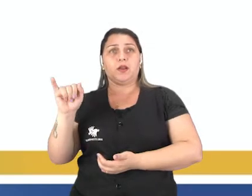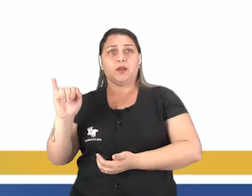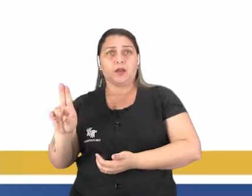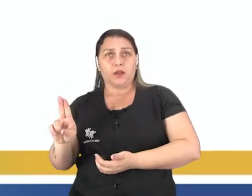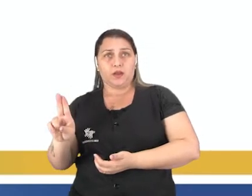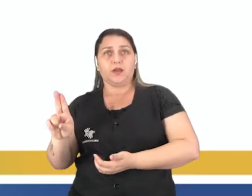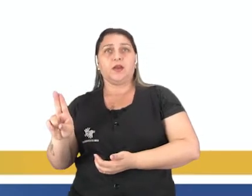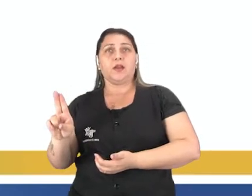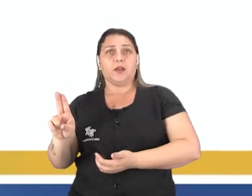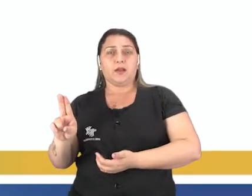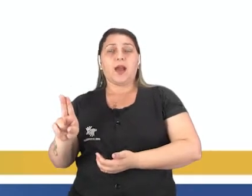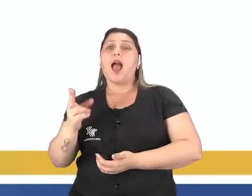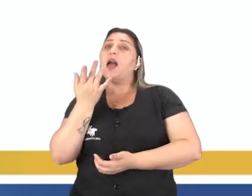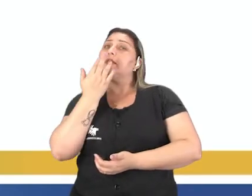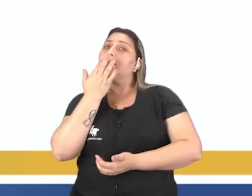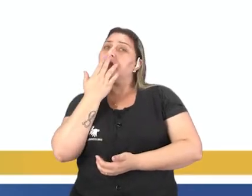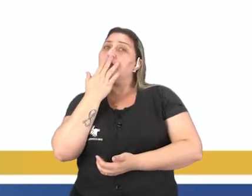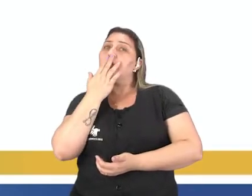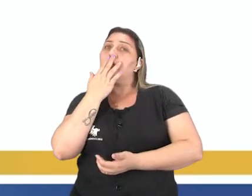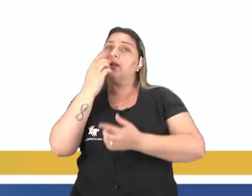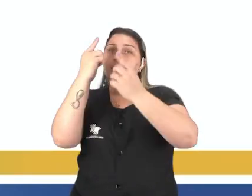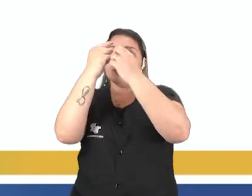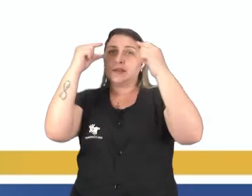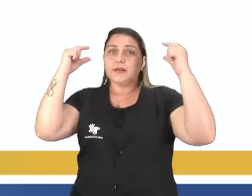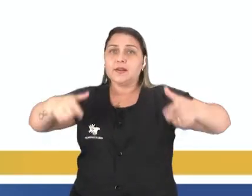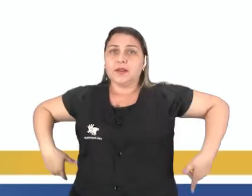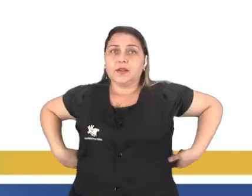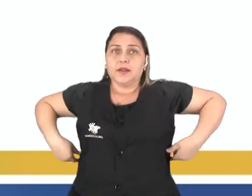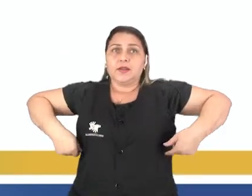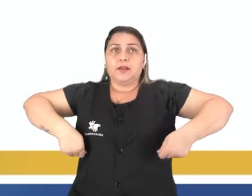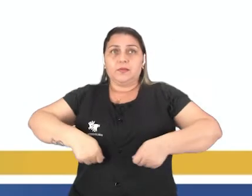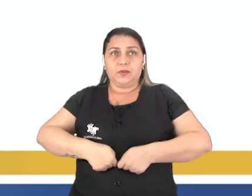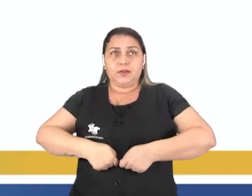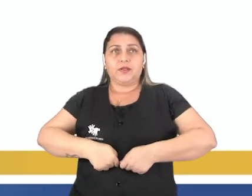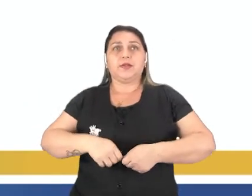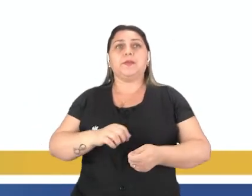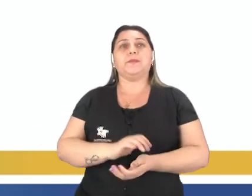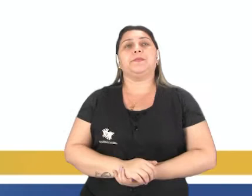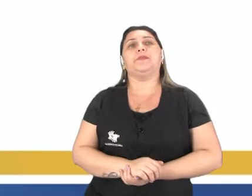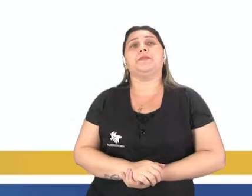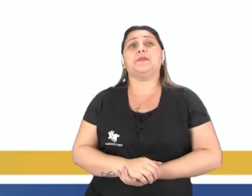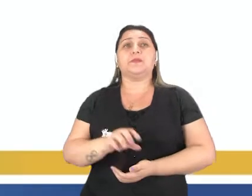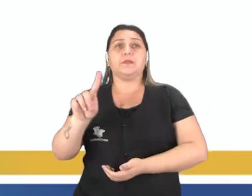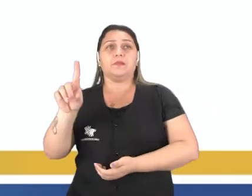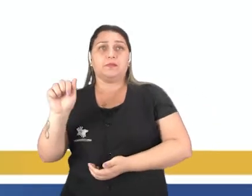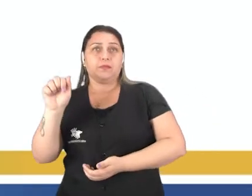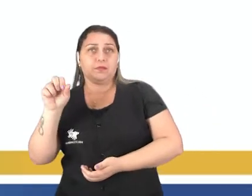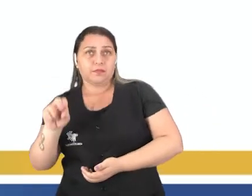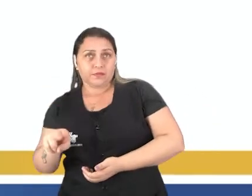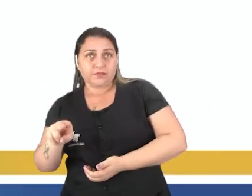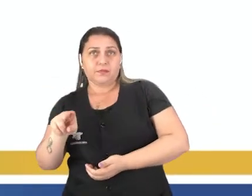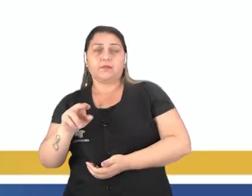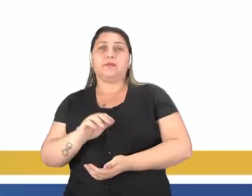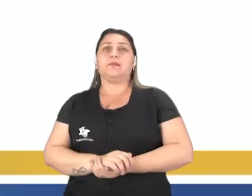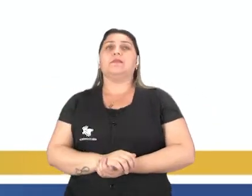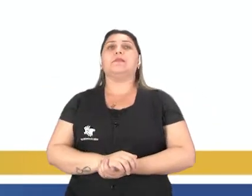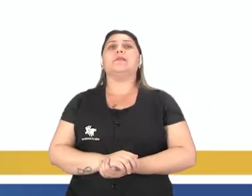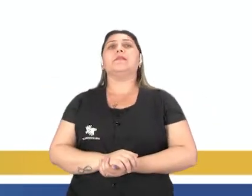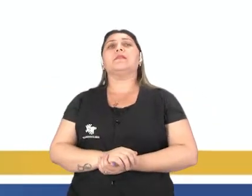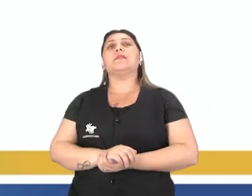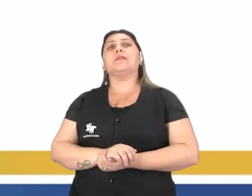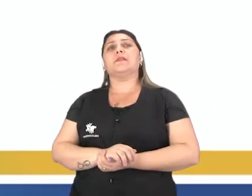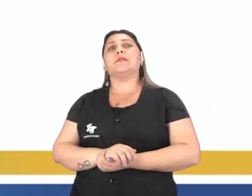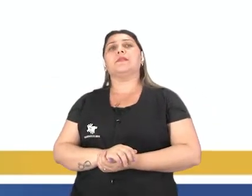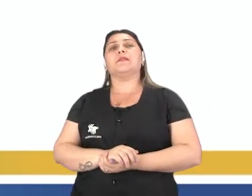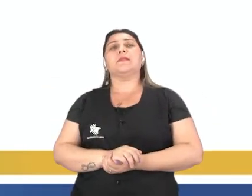se distinguem pelas cores de faixas, né? Que são essas daqui abaixo. E a gente tem o dan, né? As graduações